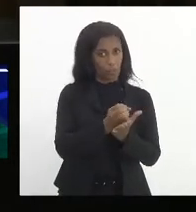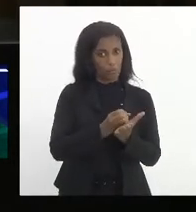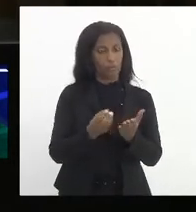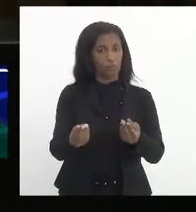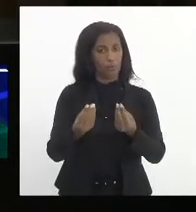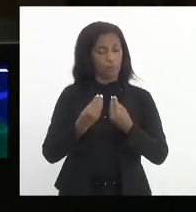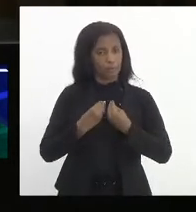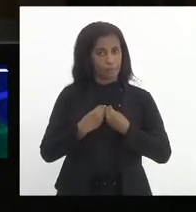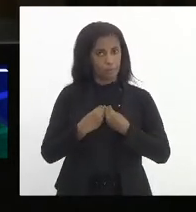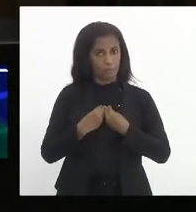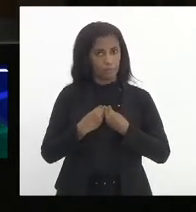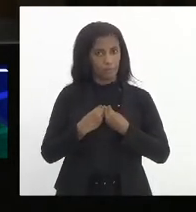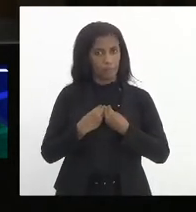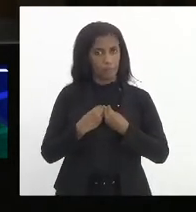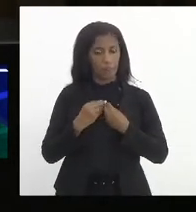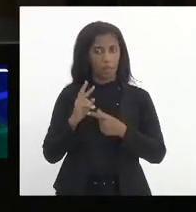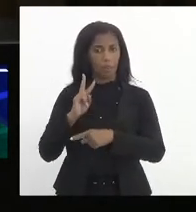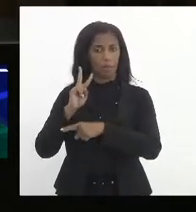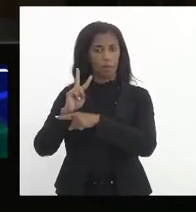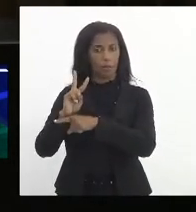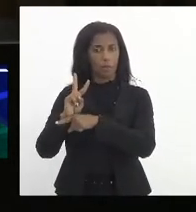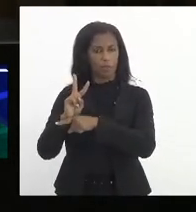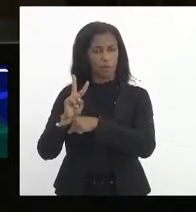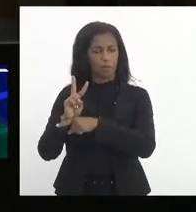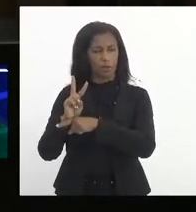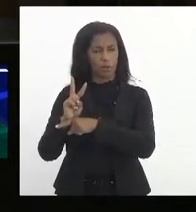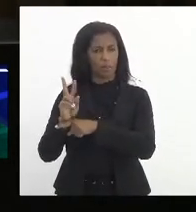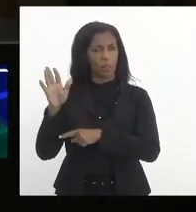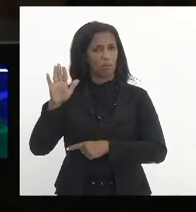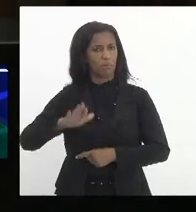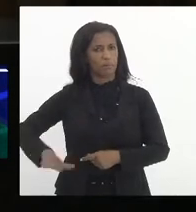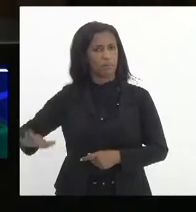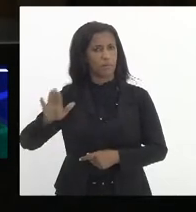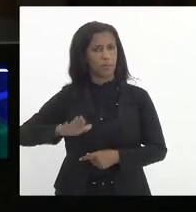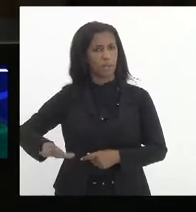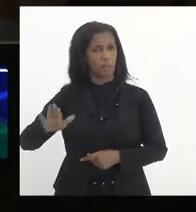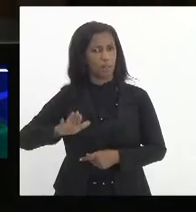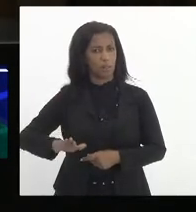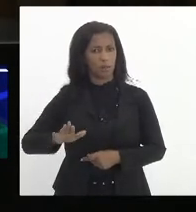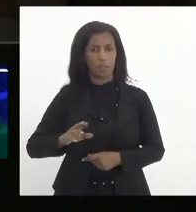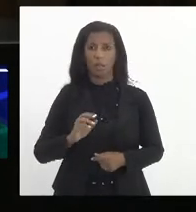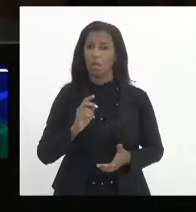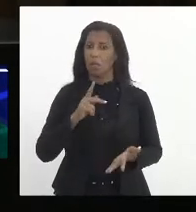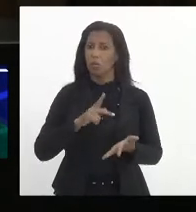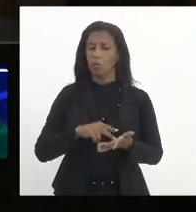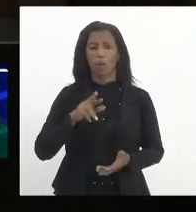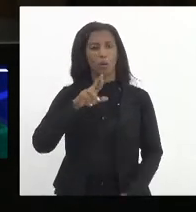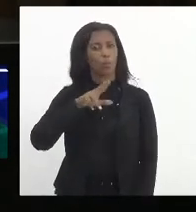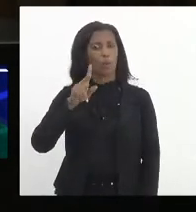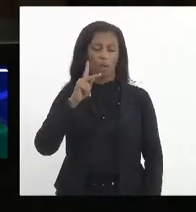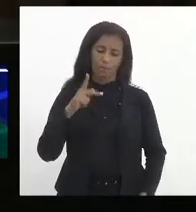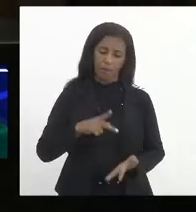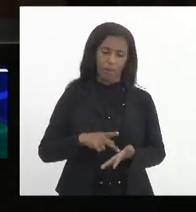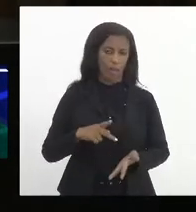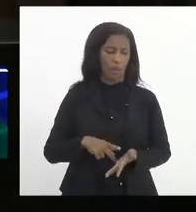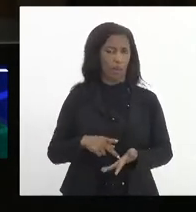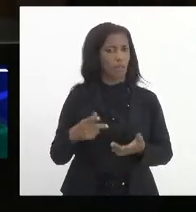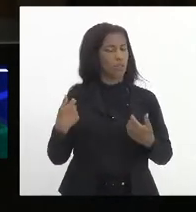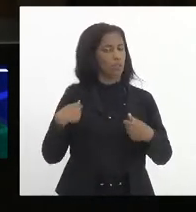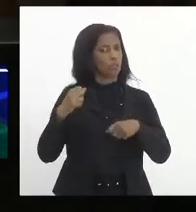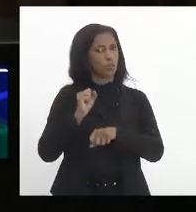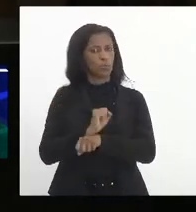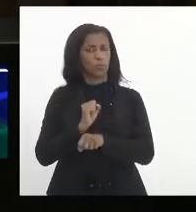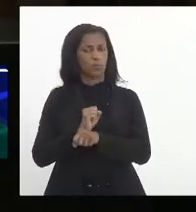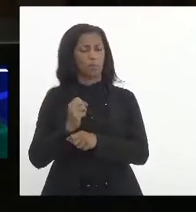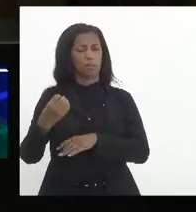ofício da Superintendência de atenção primária eu espero sinceramente que não seja verdadeiro apesar de ter